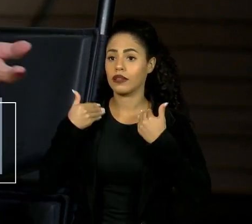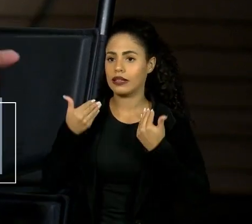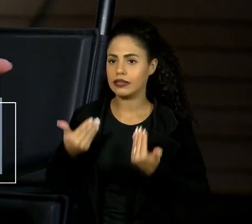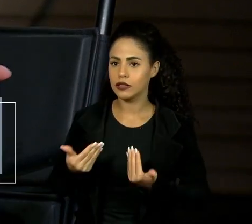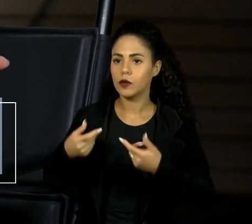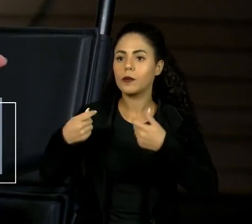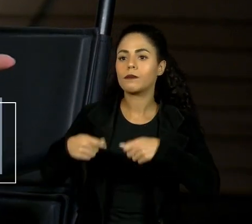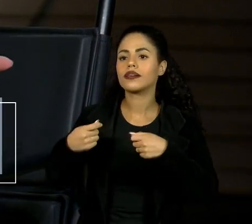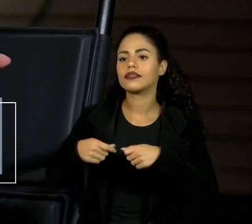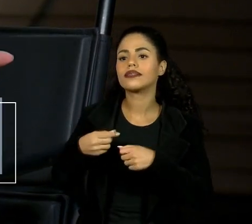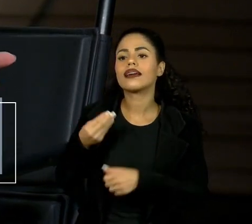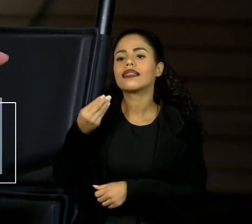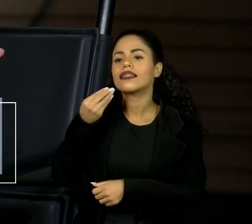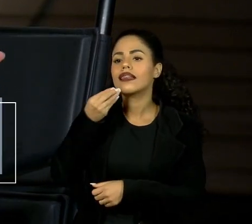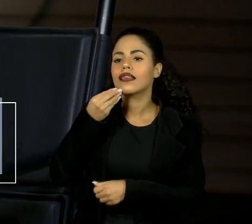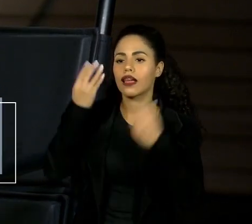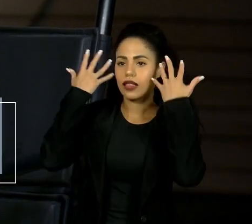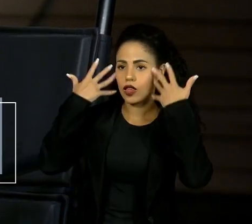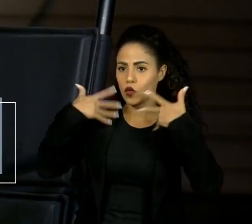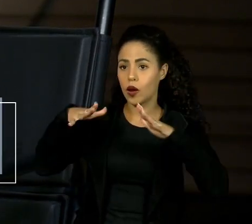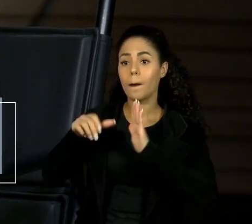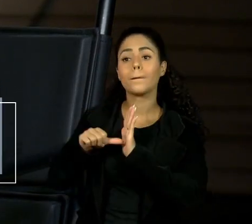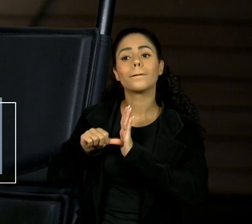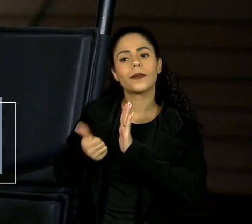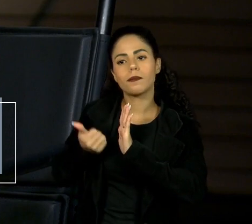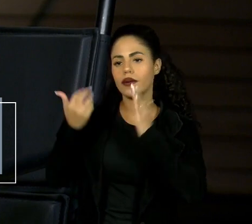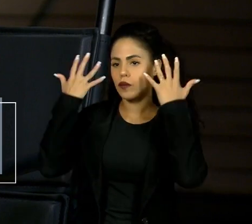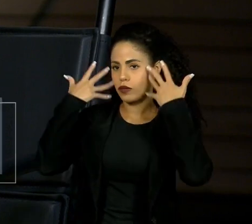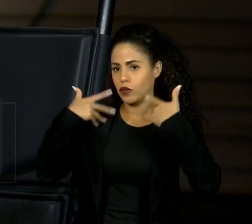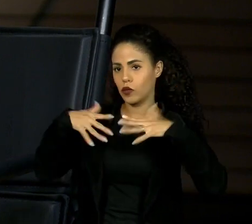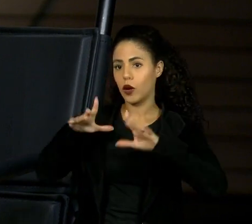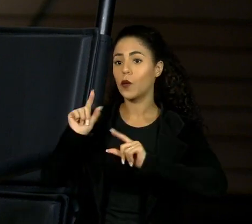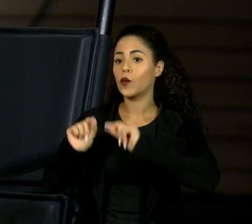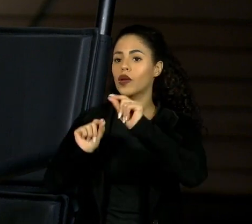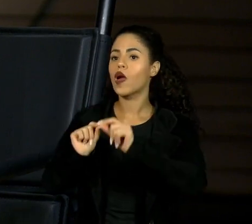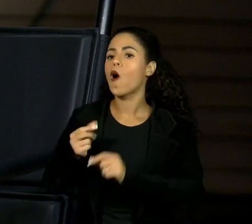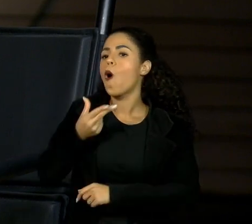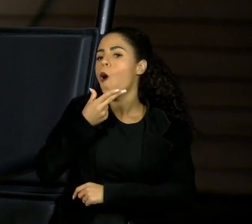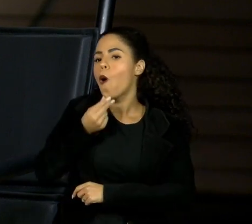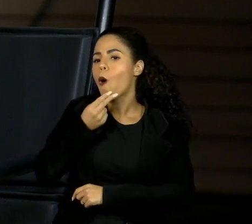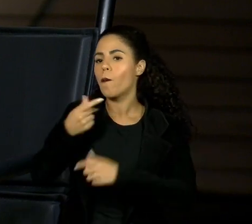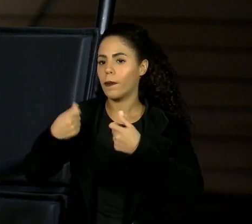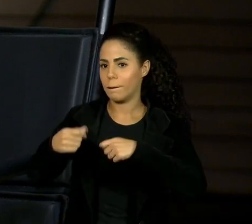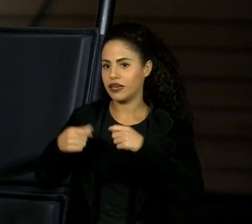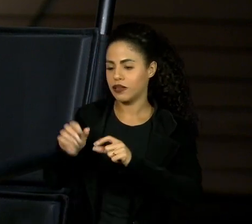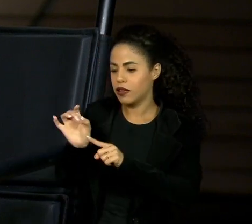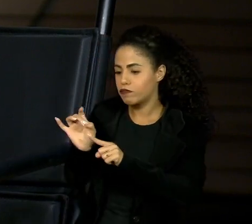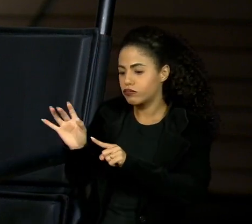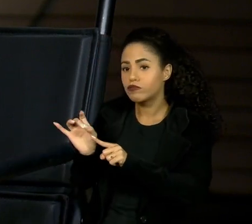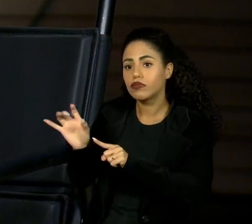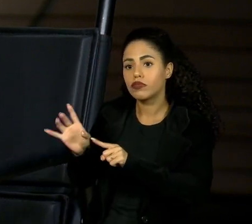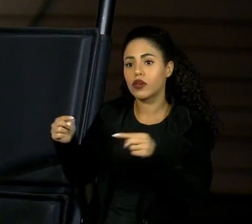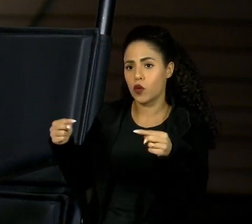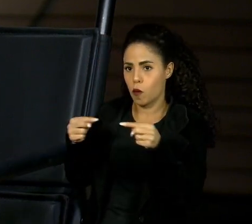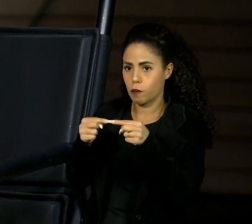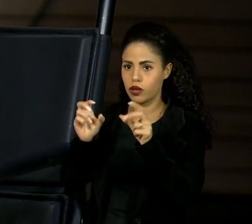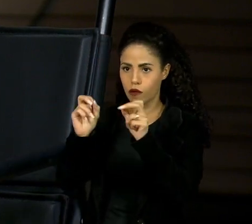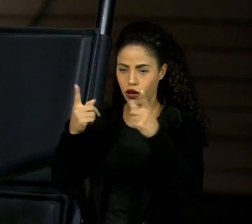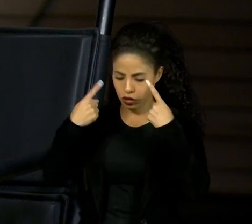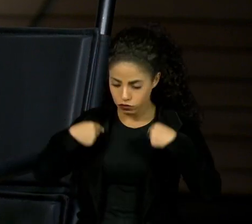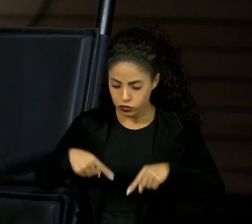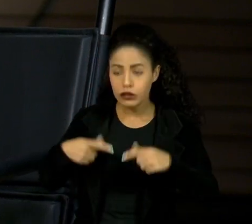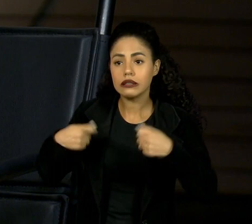uma chance natural de gravidez. Então, para engravidar naturalmente, o homem precisa ter um sêmen adequado, então o primeiro exame de